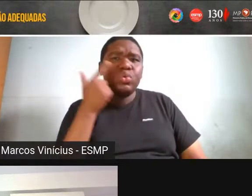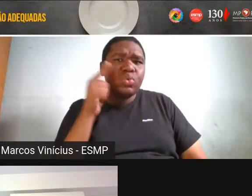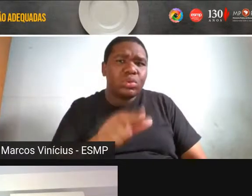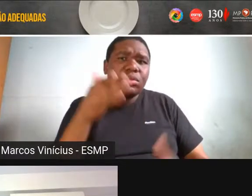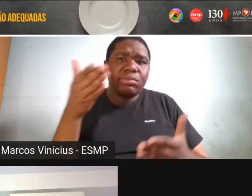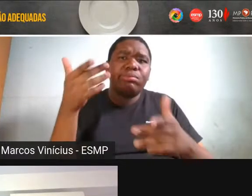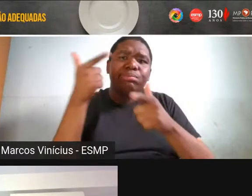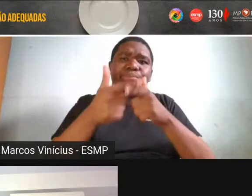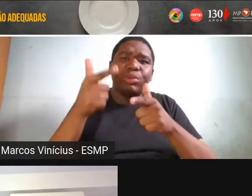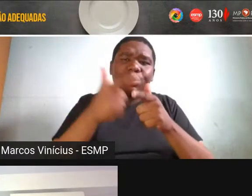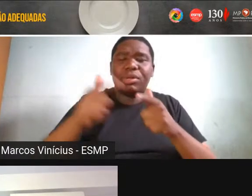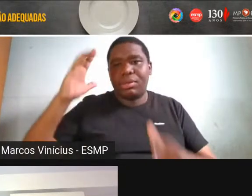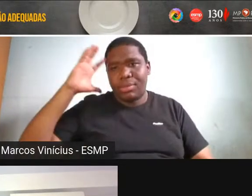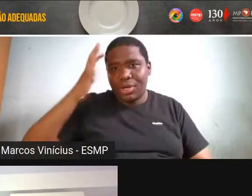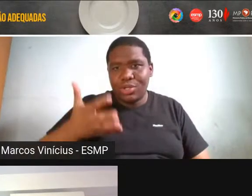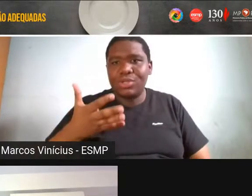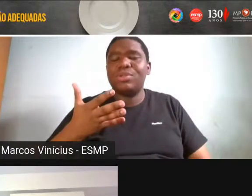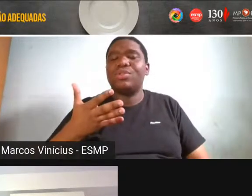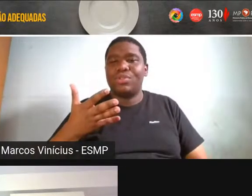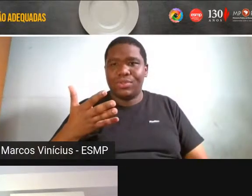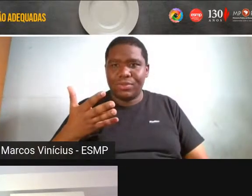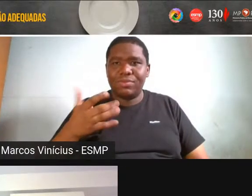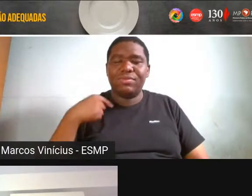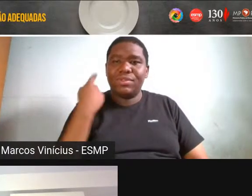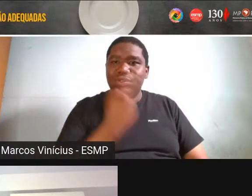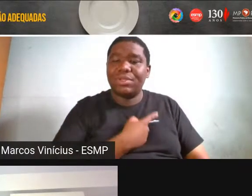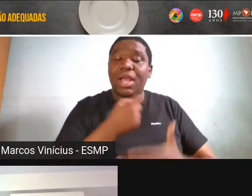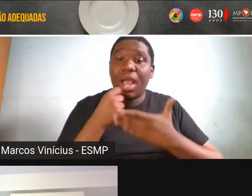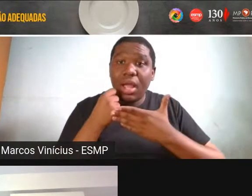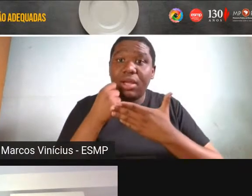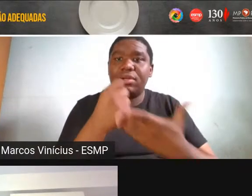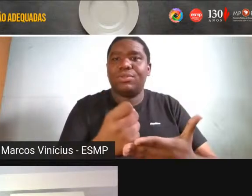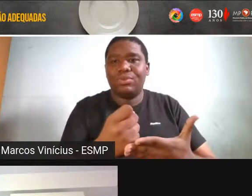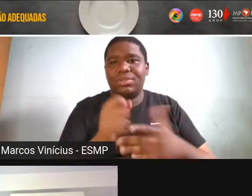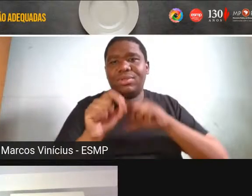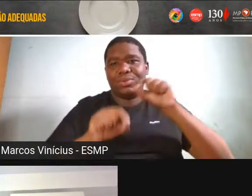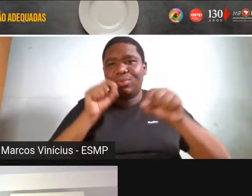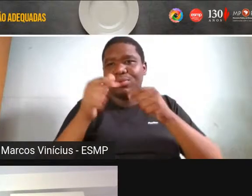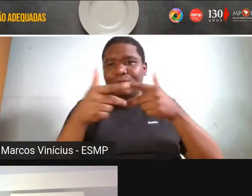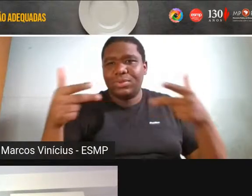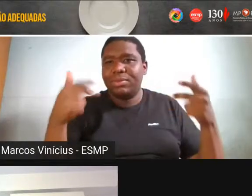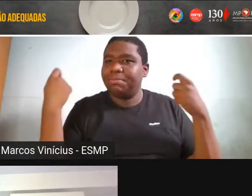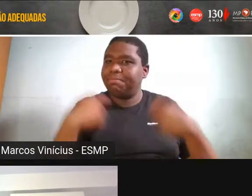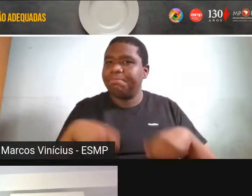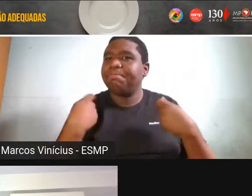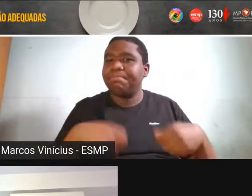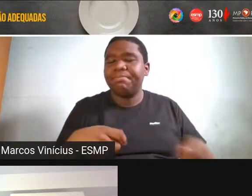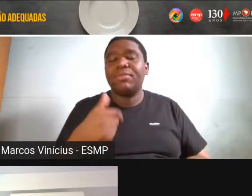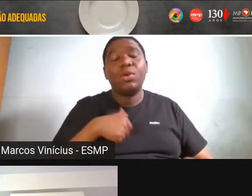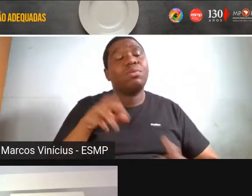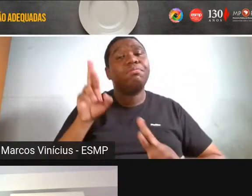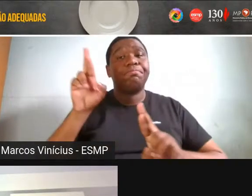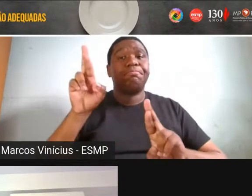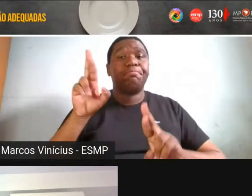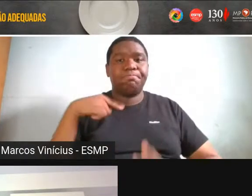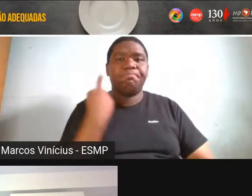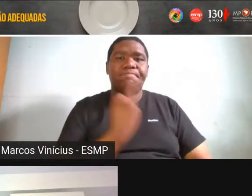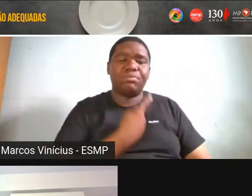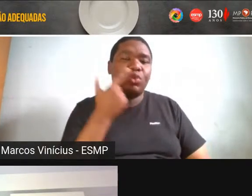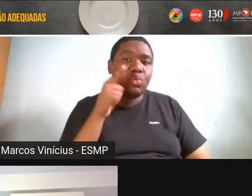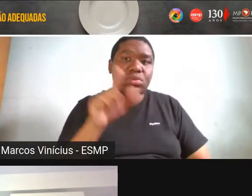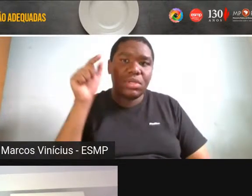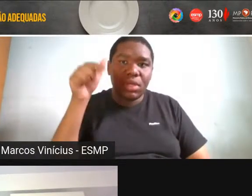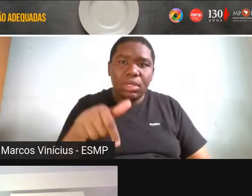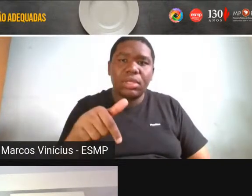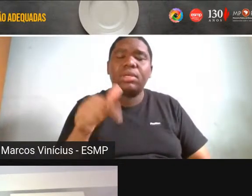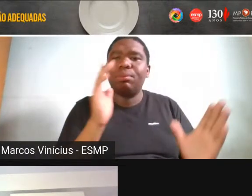estou me colocando à disposição para ajudar no que for possível, no que for necessário, e espero que a gente consiga fazer um processo inovador e